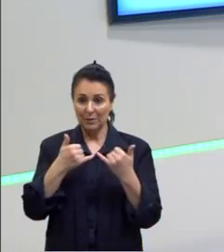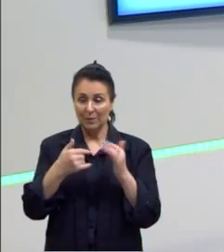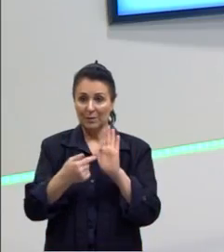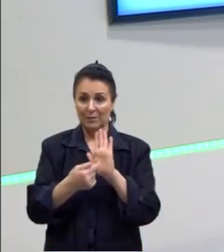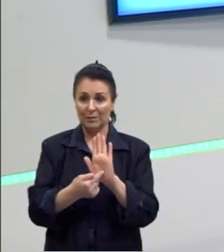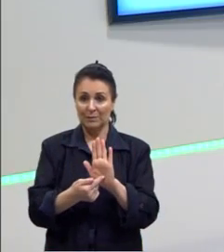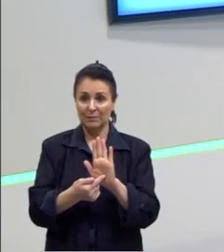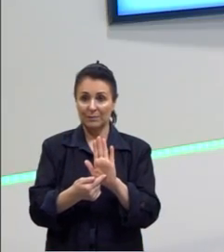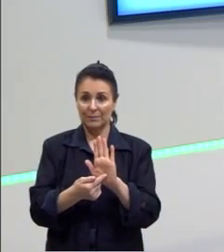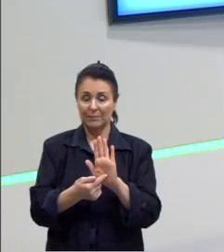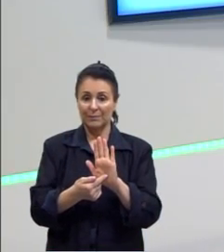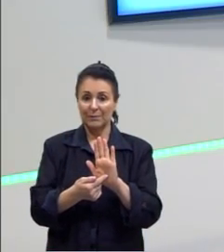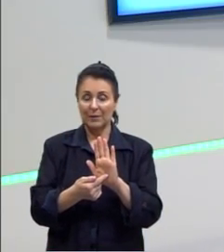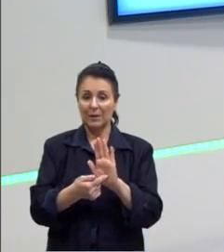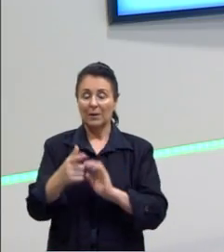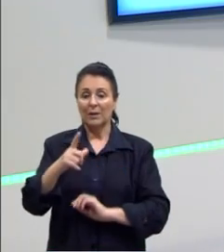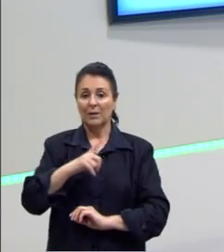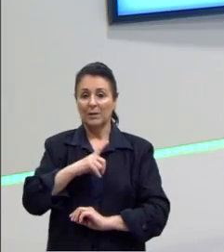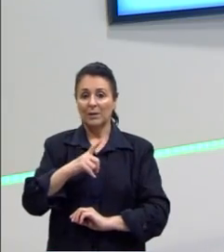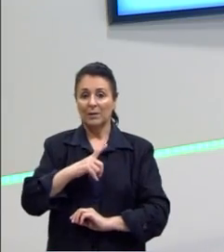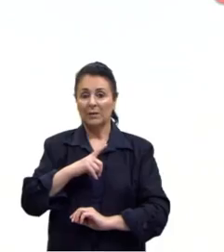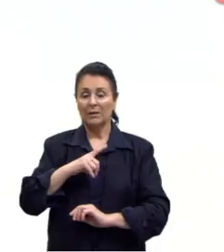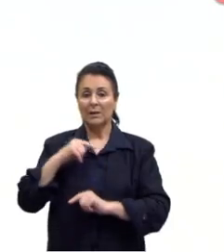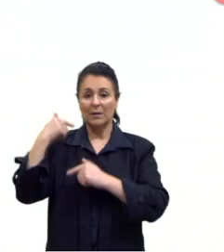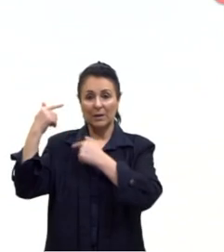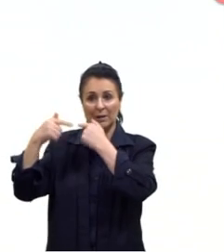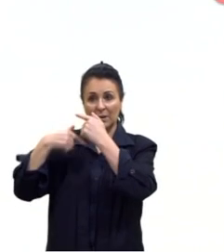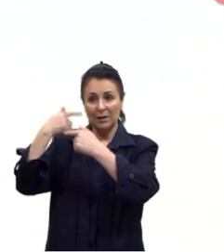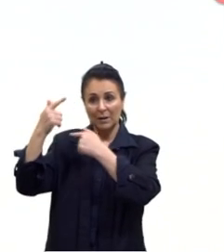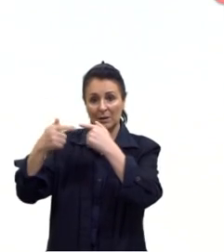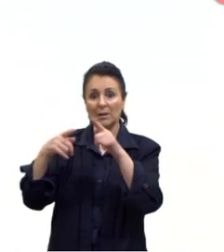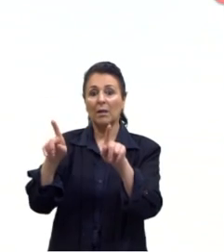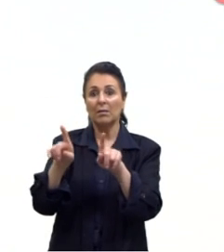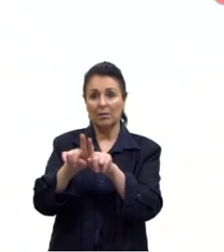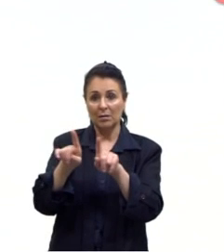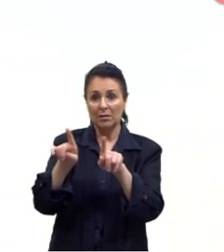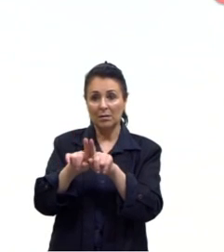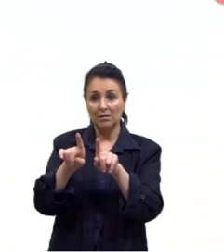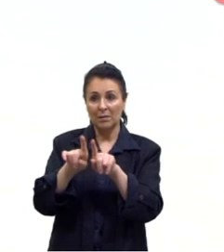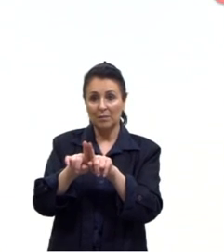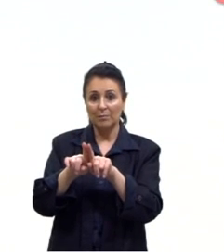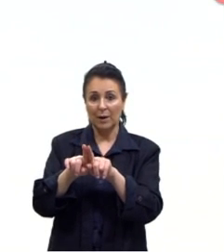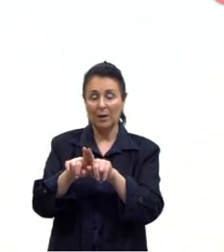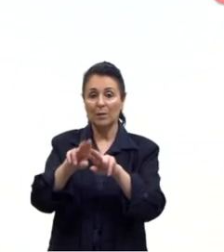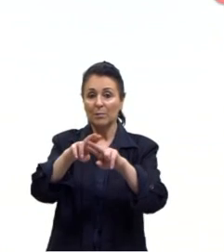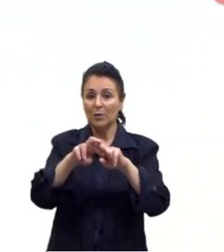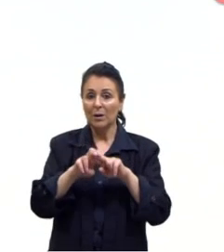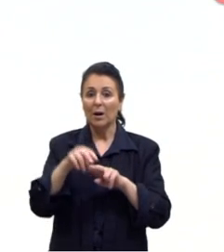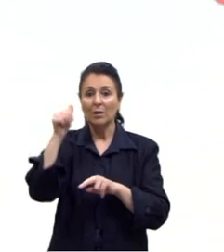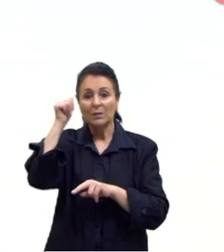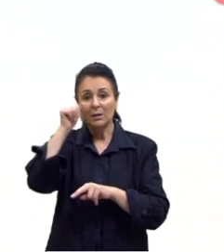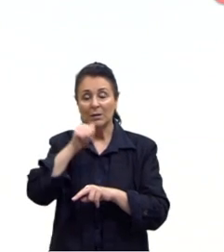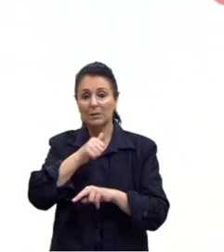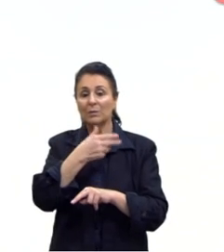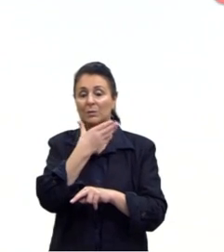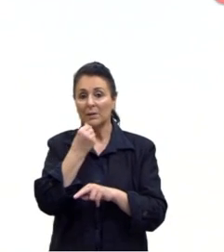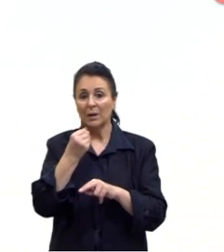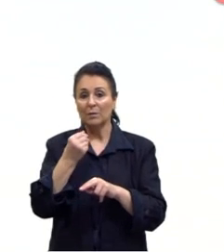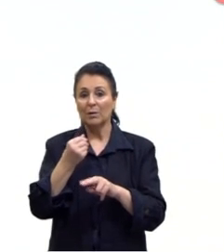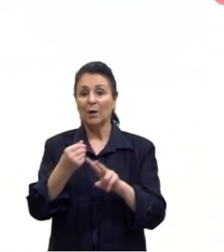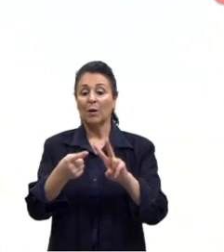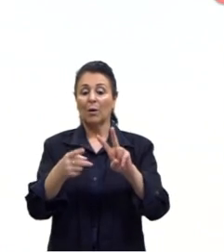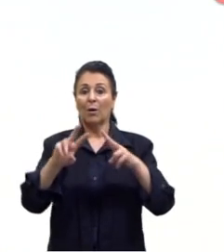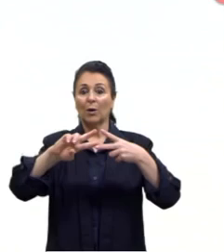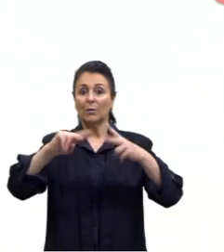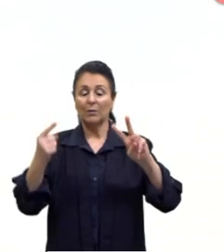é a então nós temos a herança restrita ao sexo também tá gente que ela vai corresponder aos alelos localizados